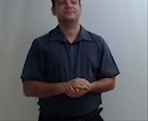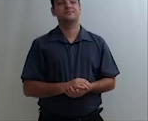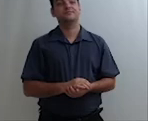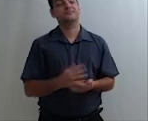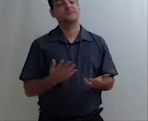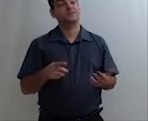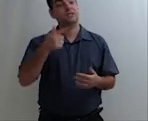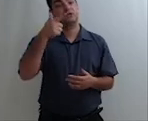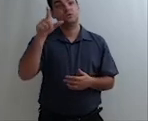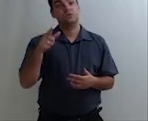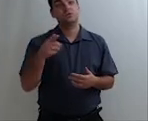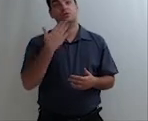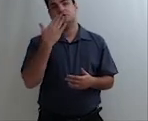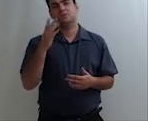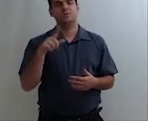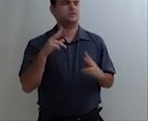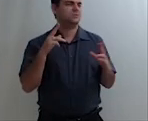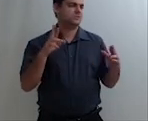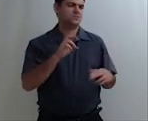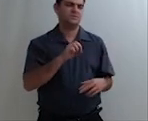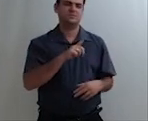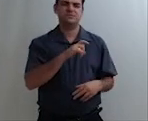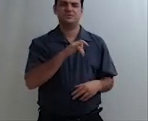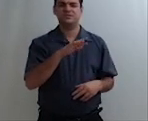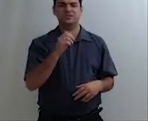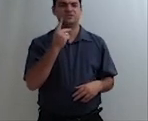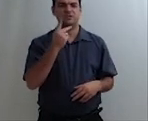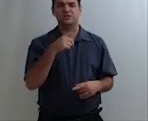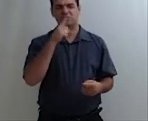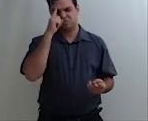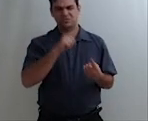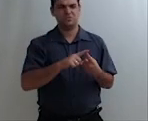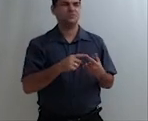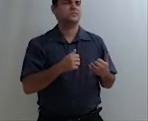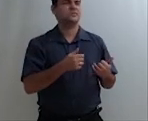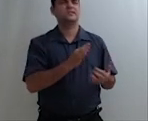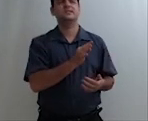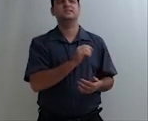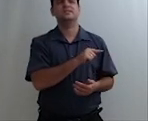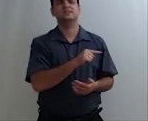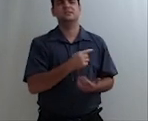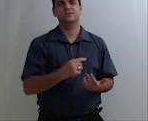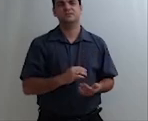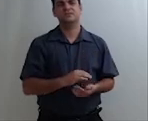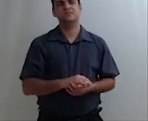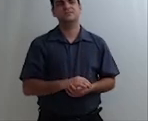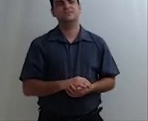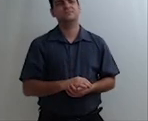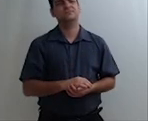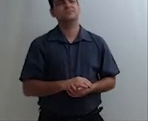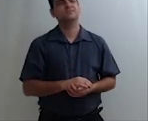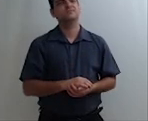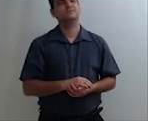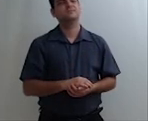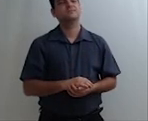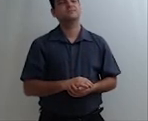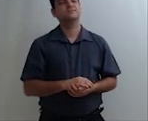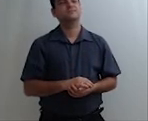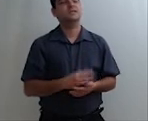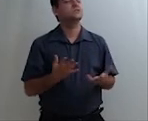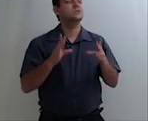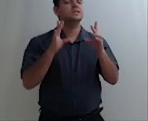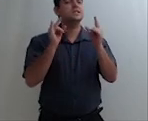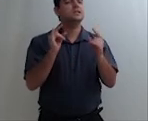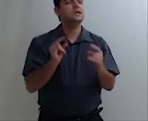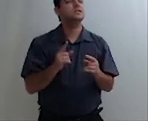eu concordo com o ministro esquete embora na verdade sejam aí só eh como um um um detalhamento do que já